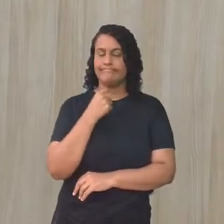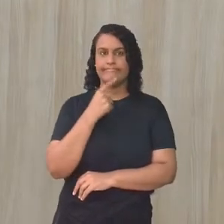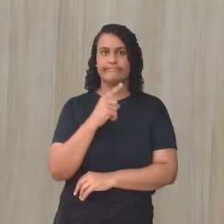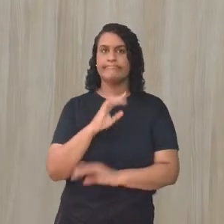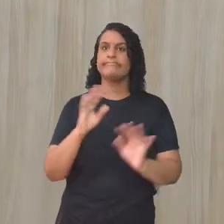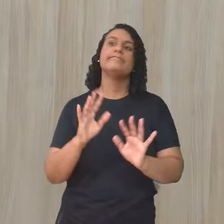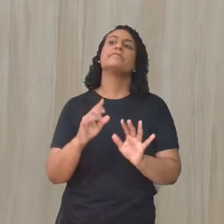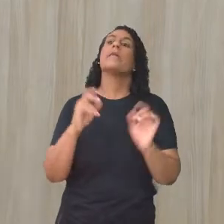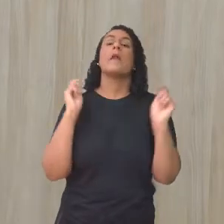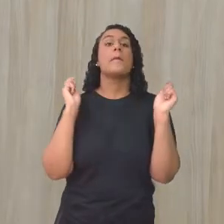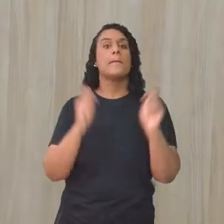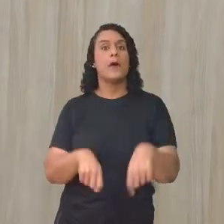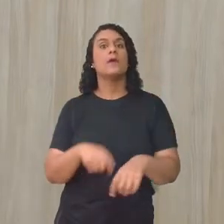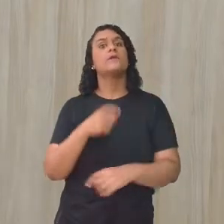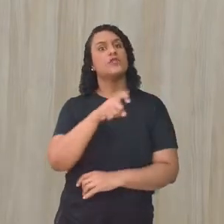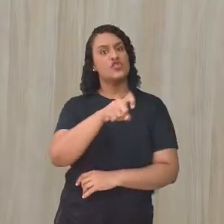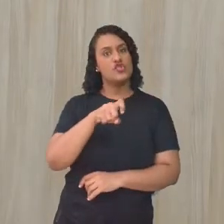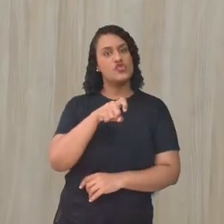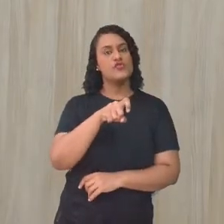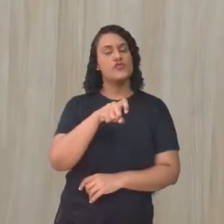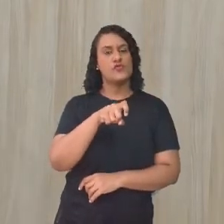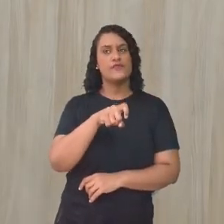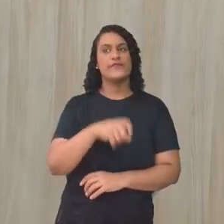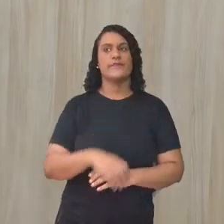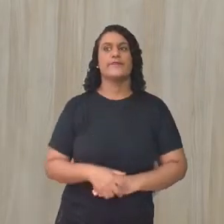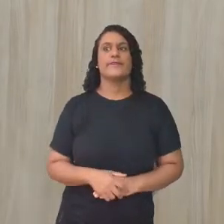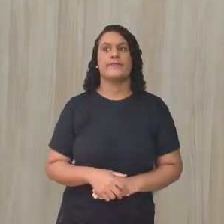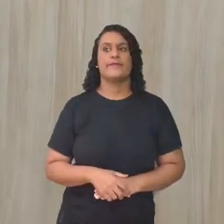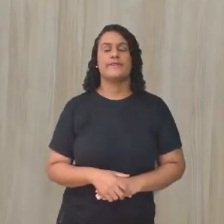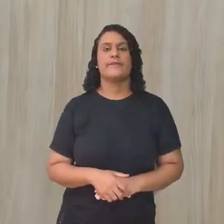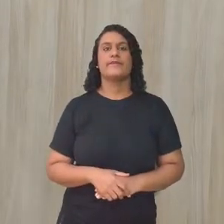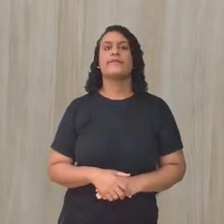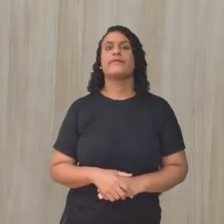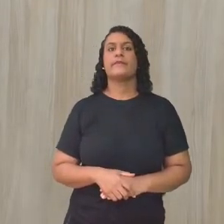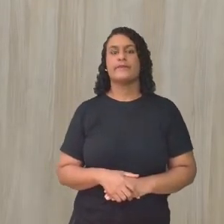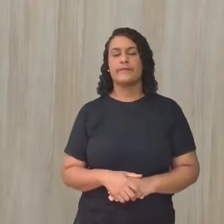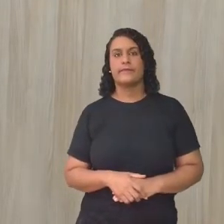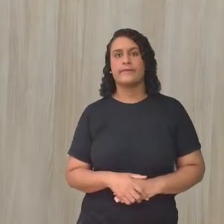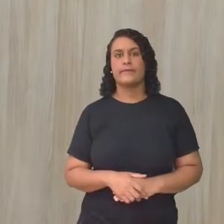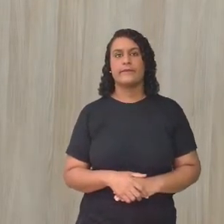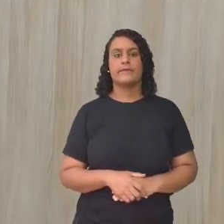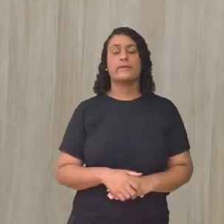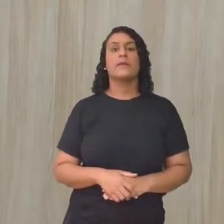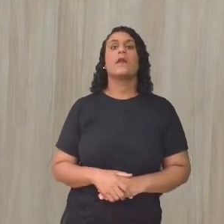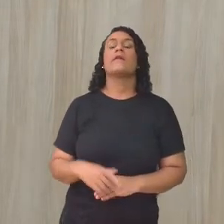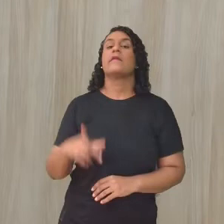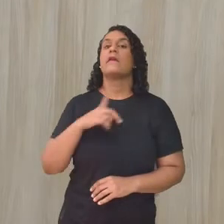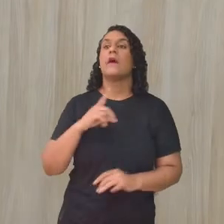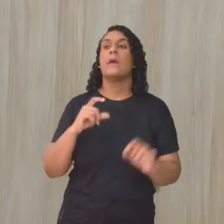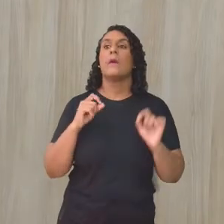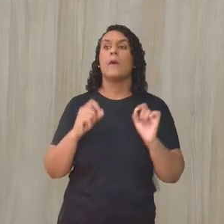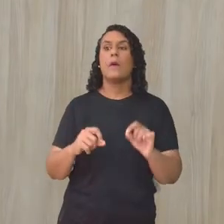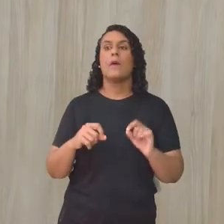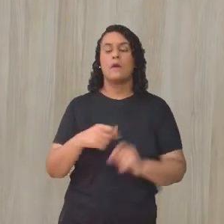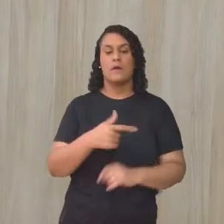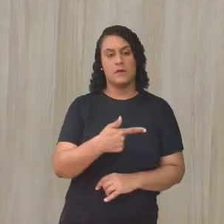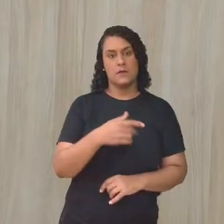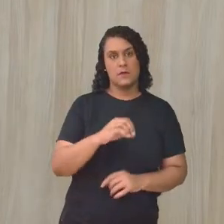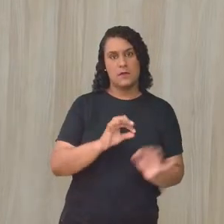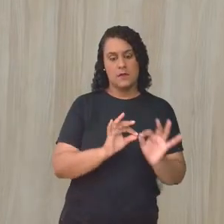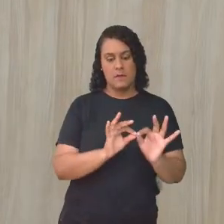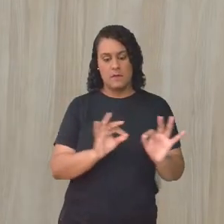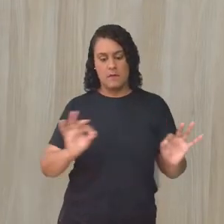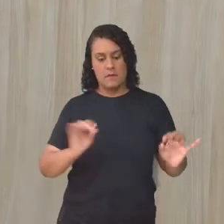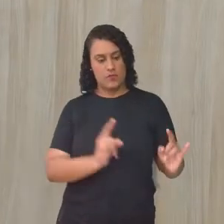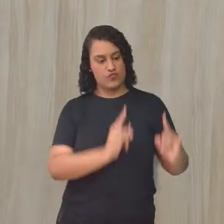mas a gente pode dizer que é o x. X. Você no chão vai calcular as coisas. Você vai pegar lá, aqui eu tenho 70 metros, a sombra